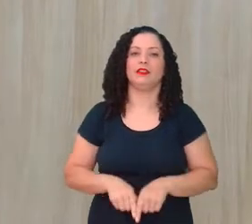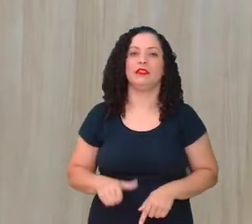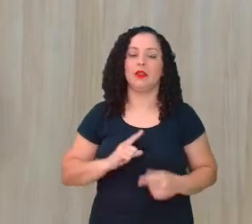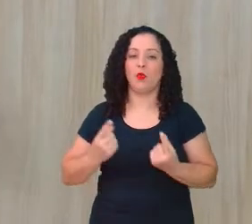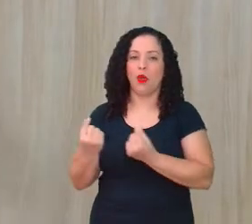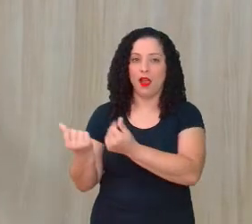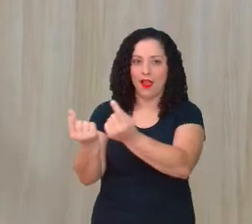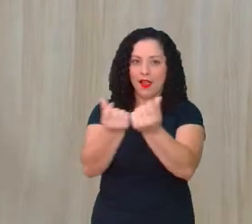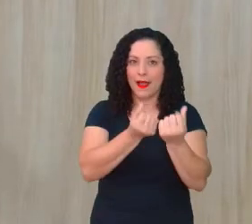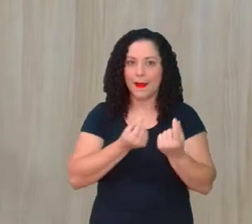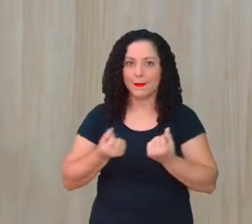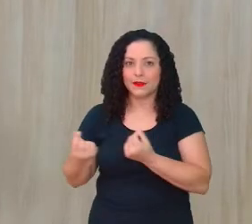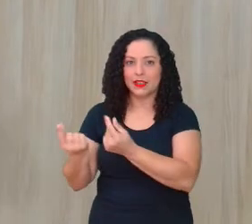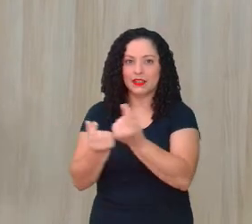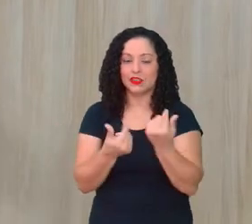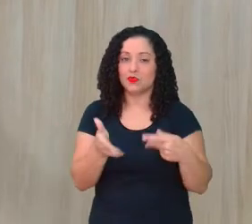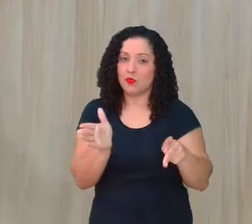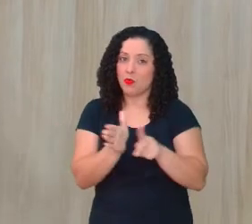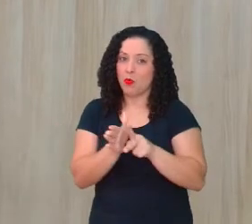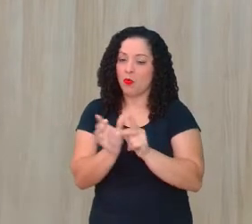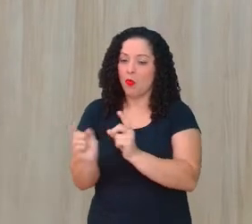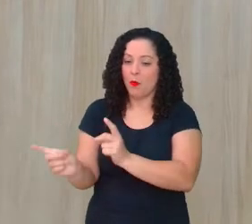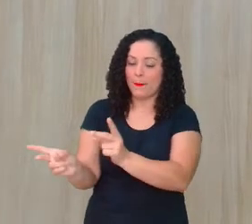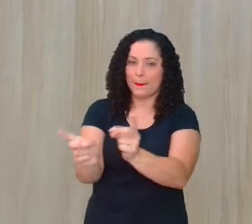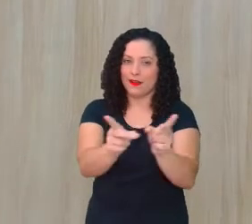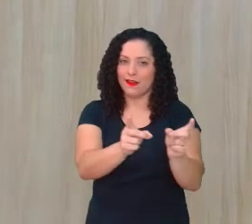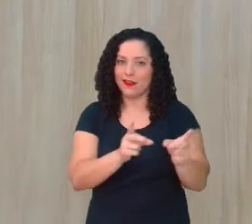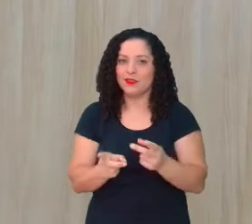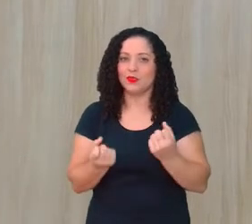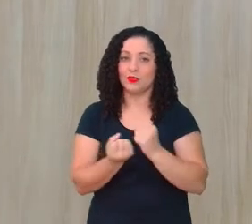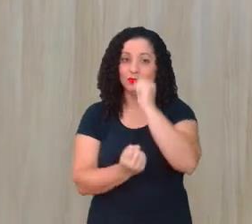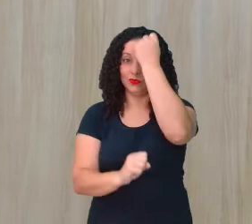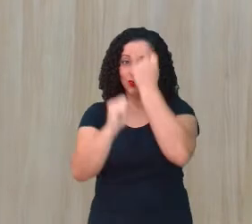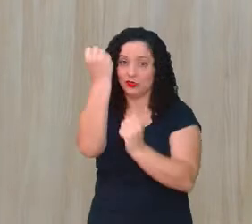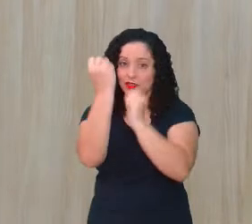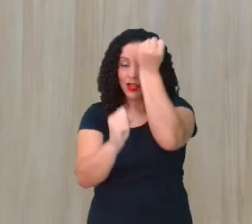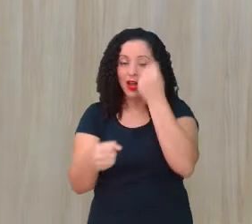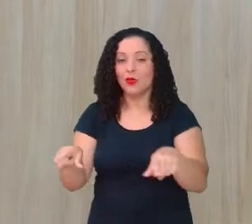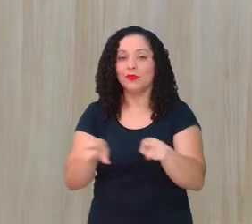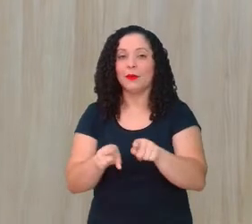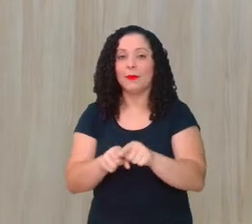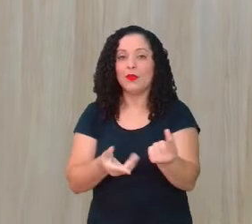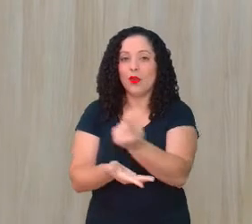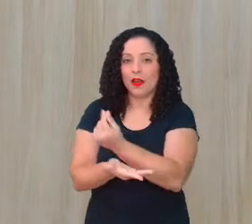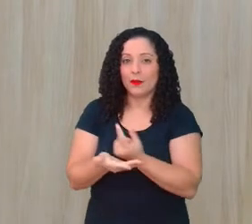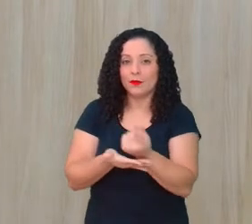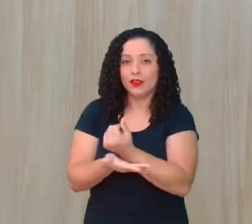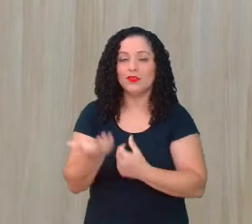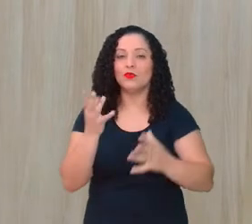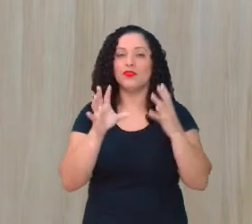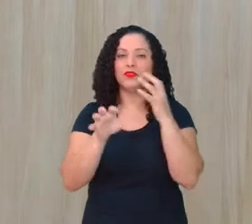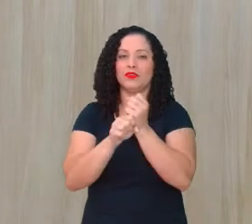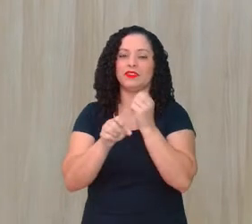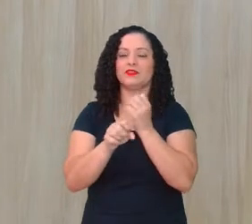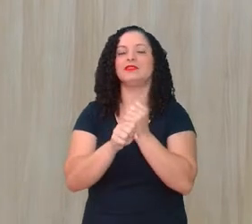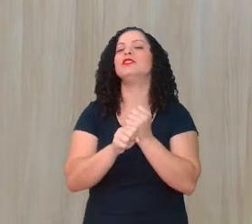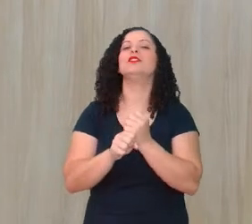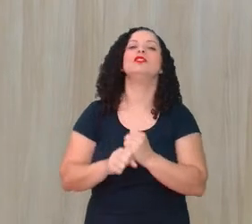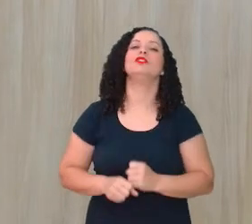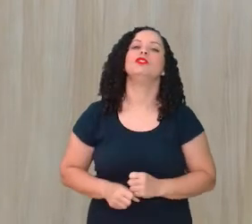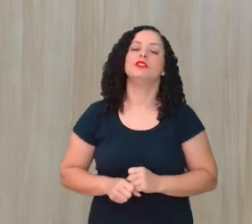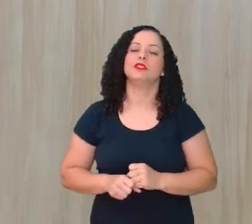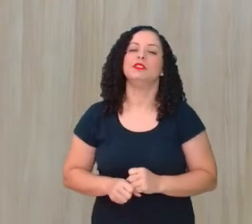capitalismo burguês, né, comercial, o industrial e o financeiro. Então, nesse sentido,